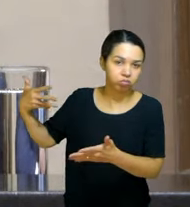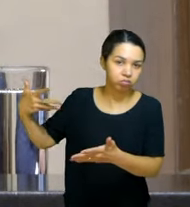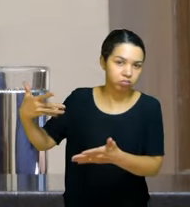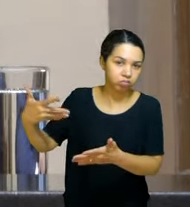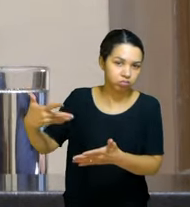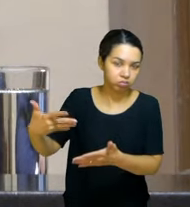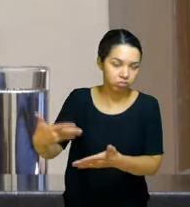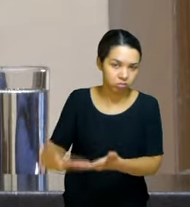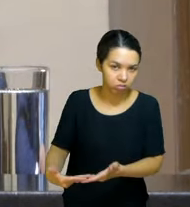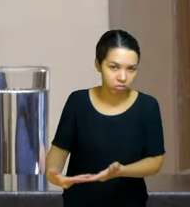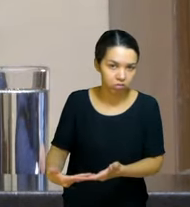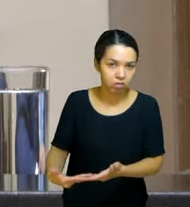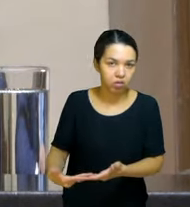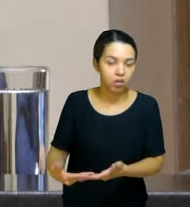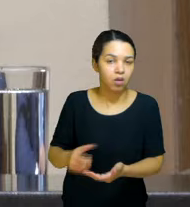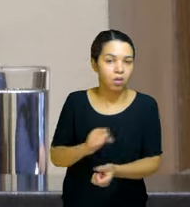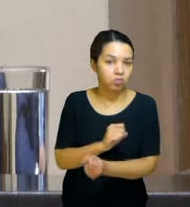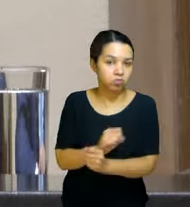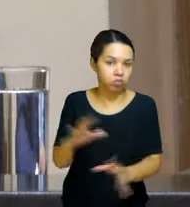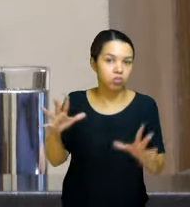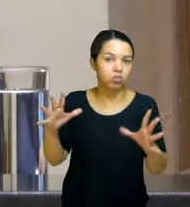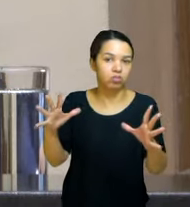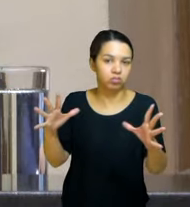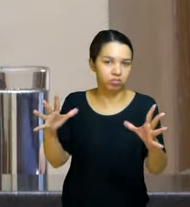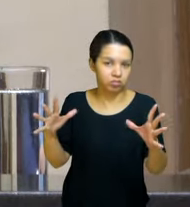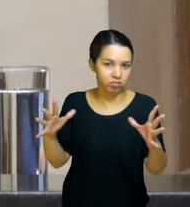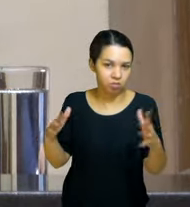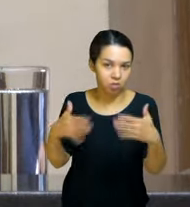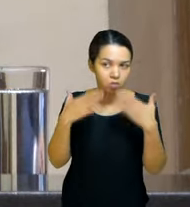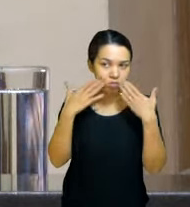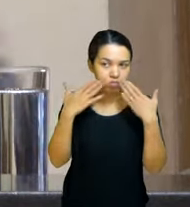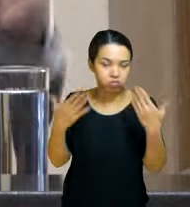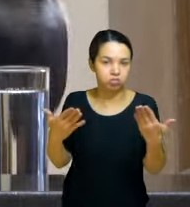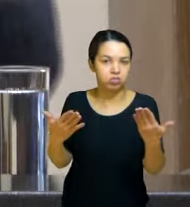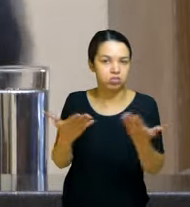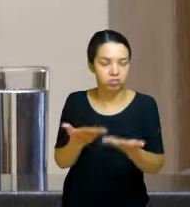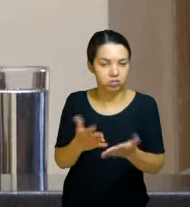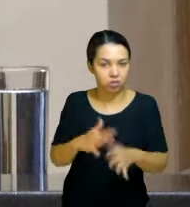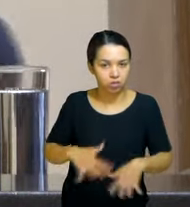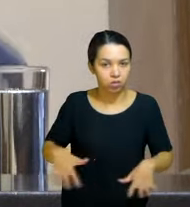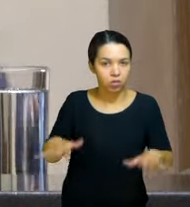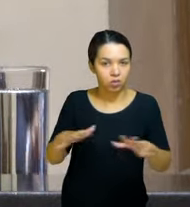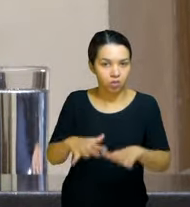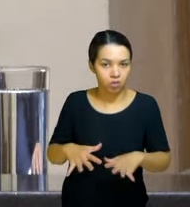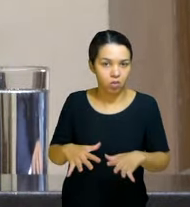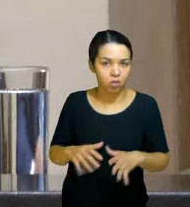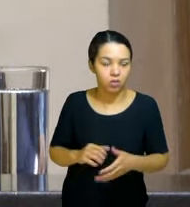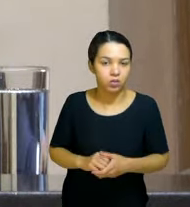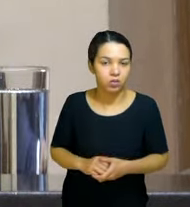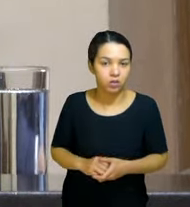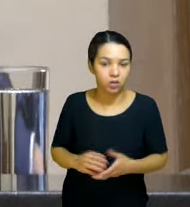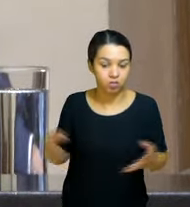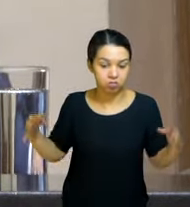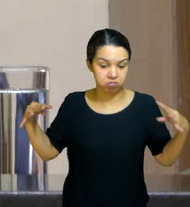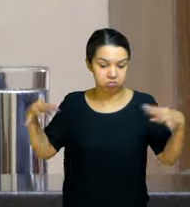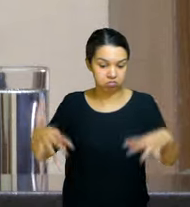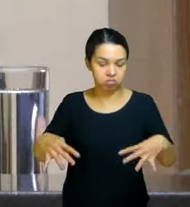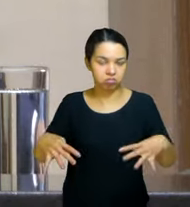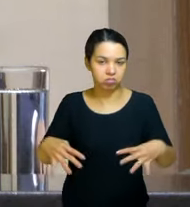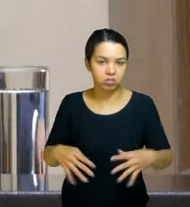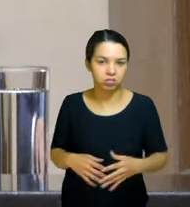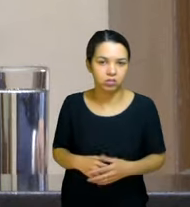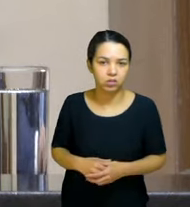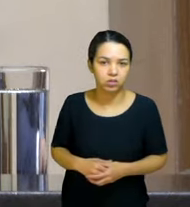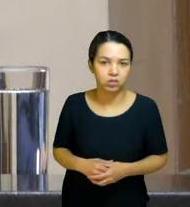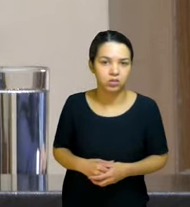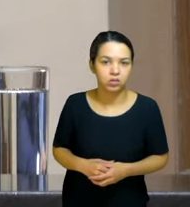explodindo, ou acabou se tornando público, ou acabou sendo colocado um holofote em cima